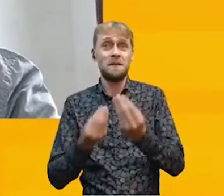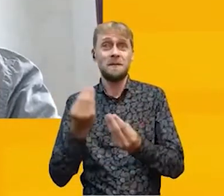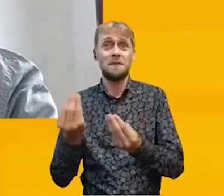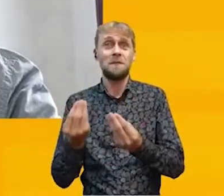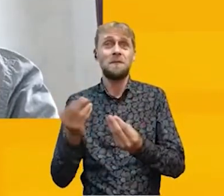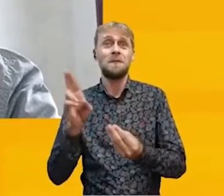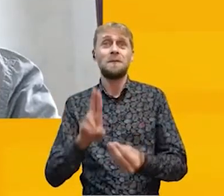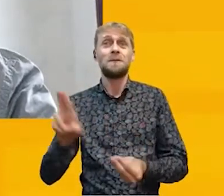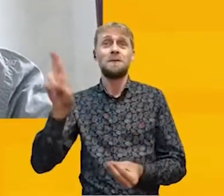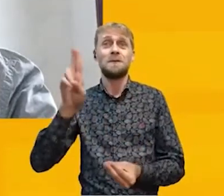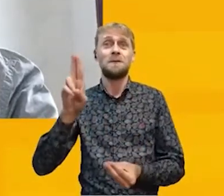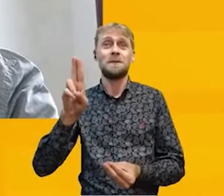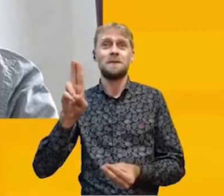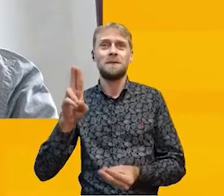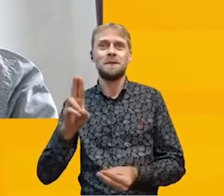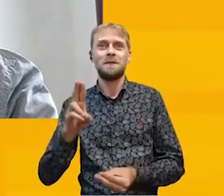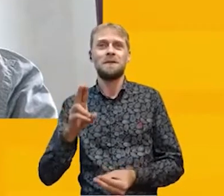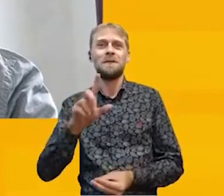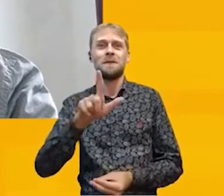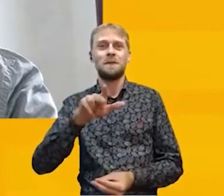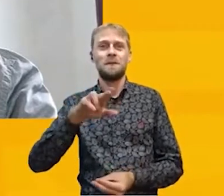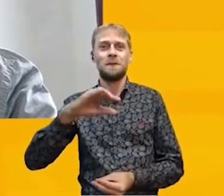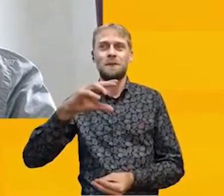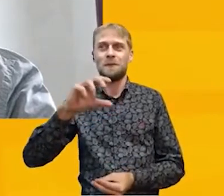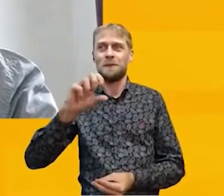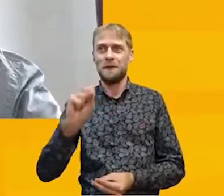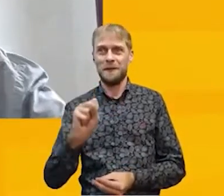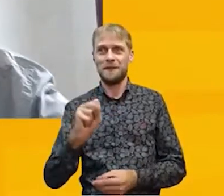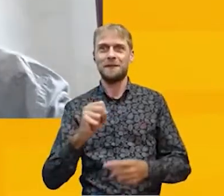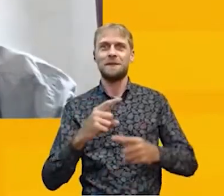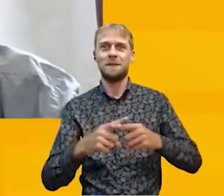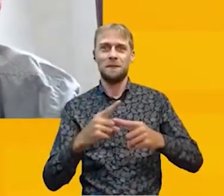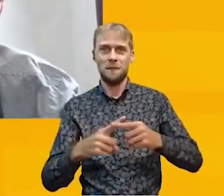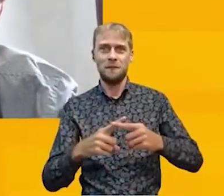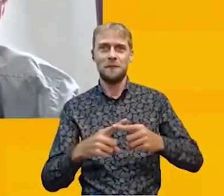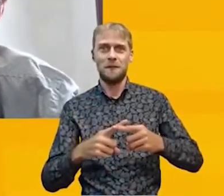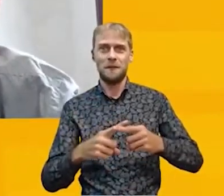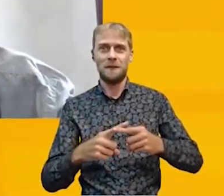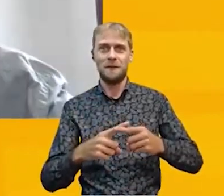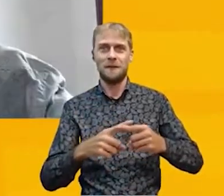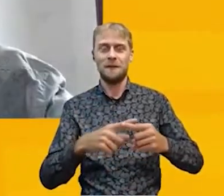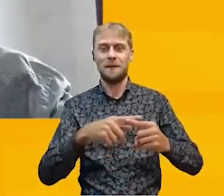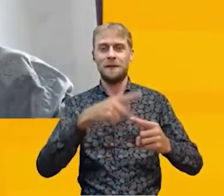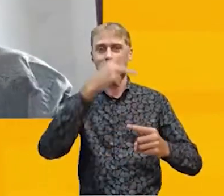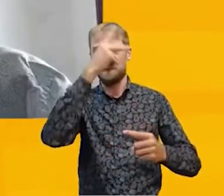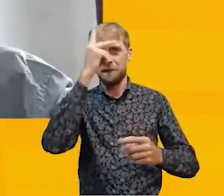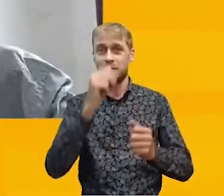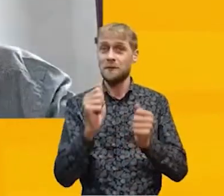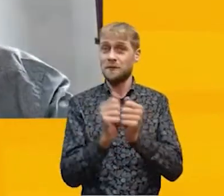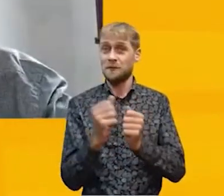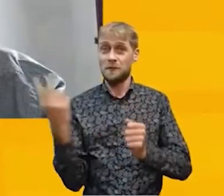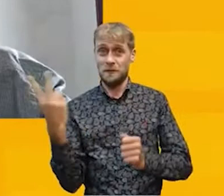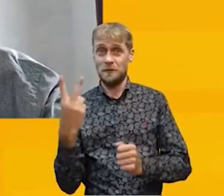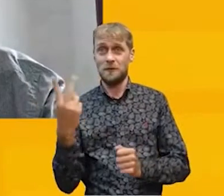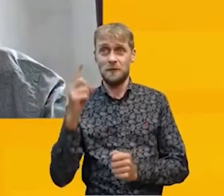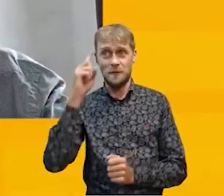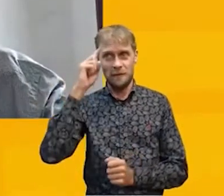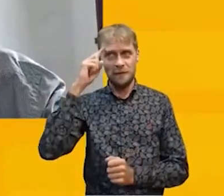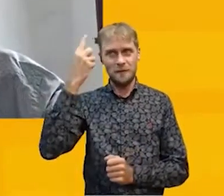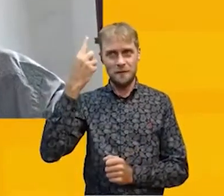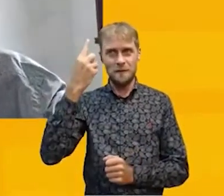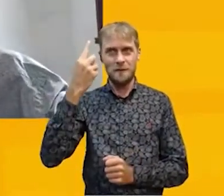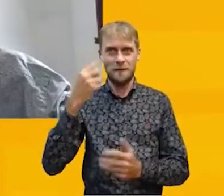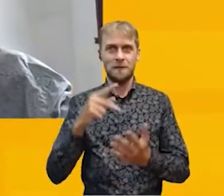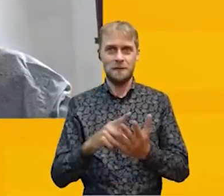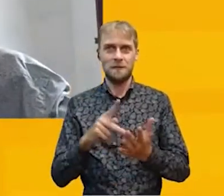eu vou começar pelo Lucas da Bahia, porque o Lucas da Bahia foi a pessoa que junto comigo idealizou essa